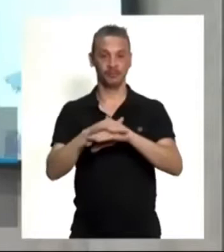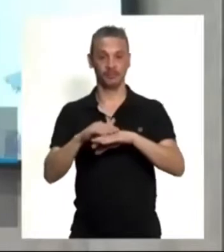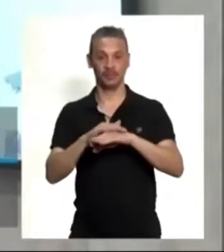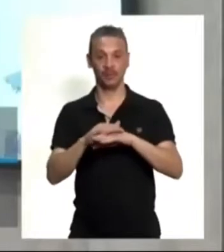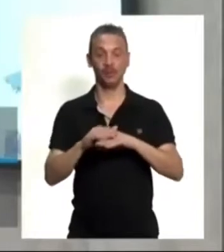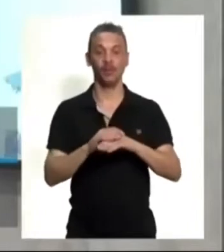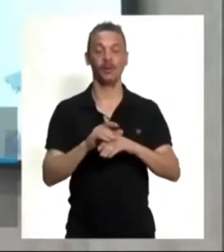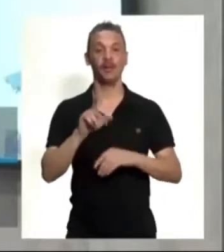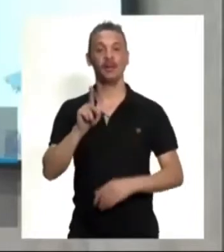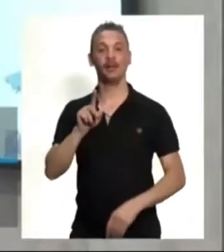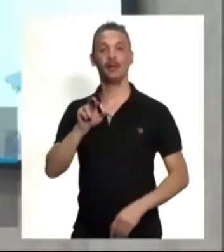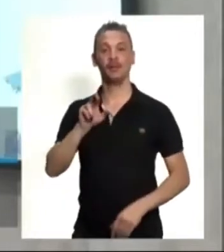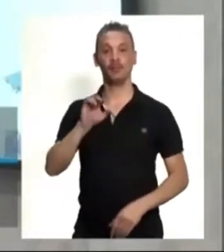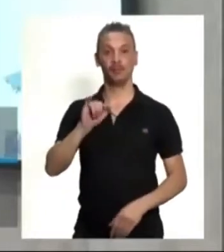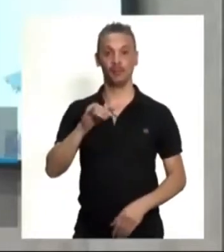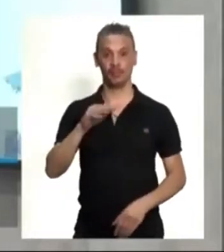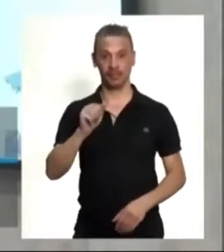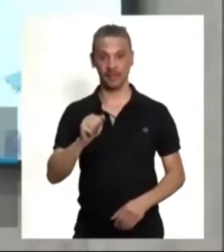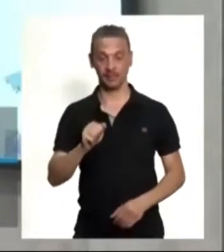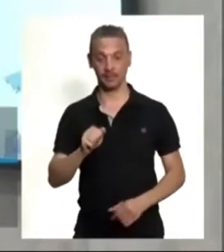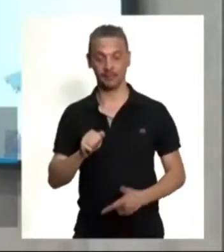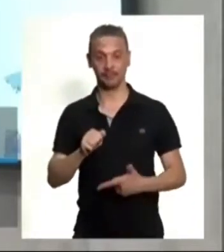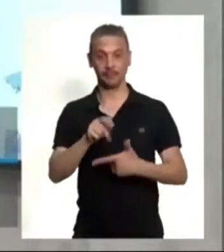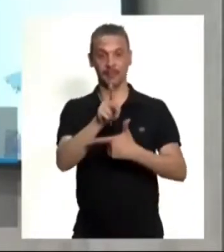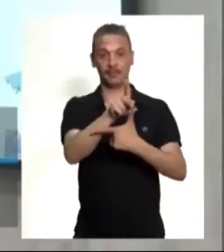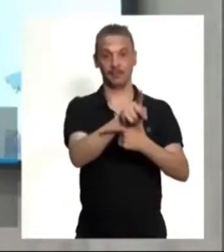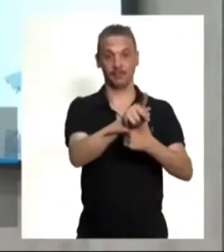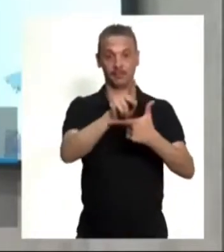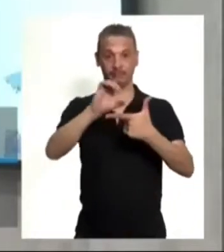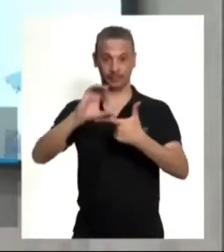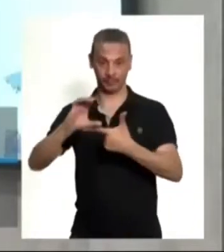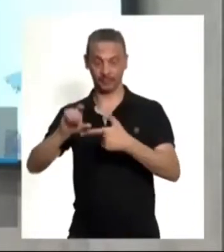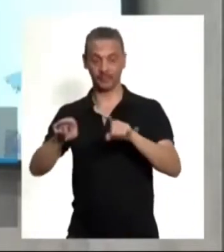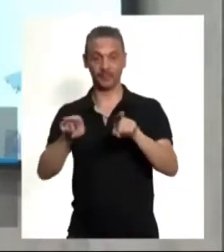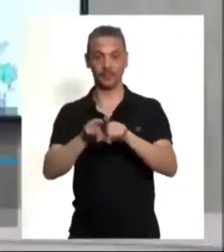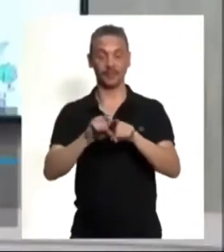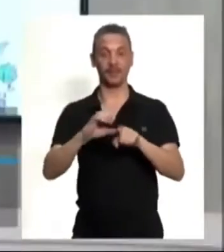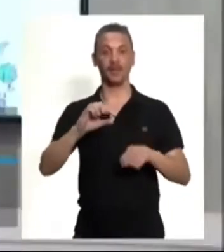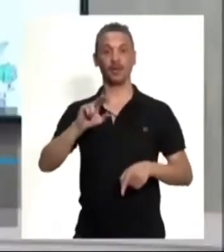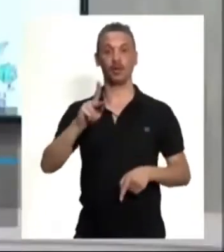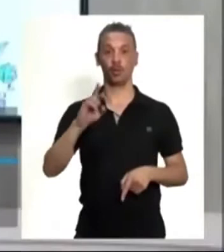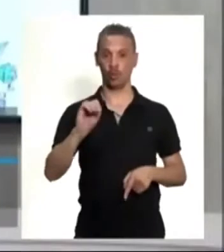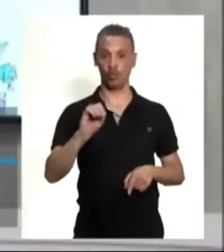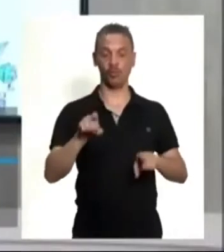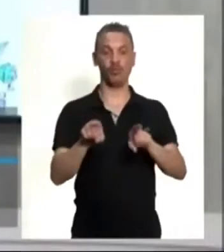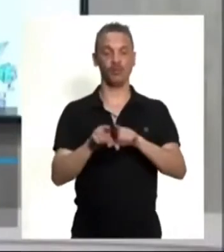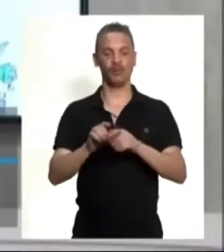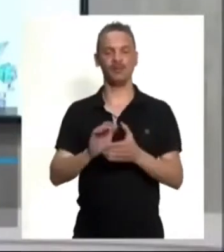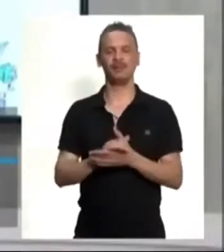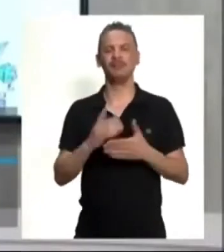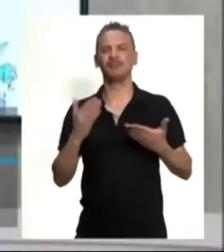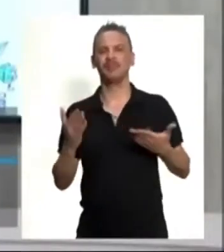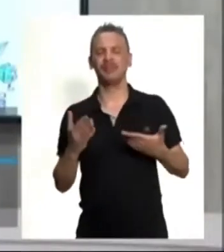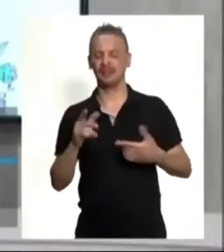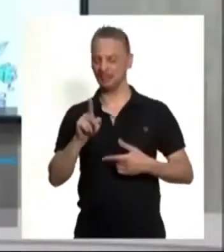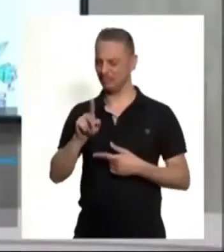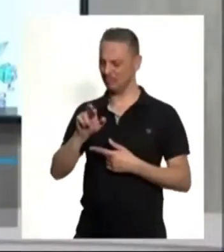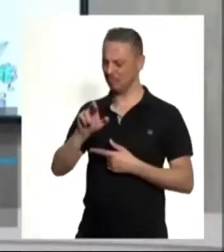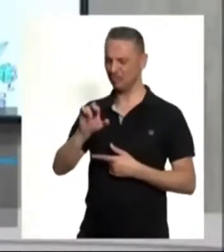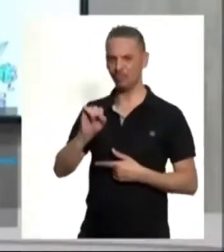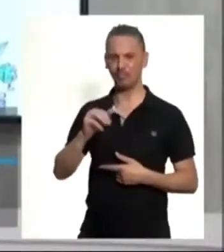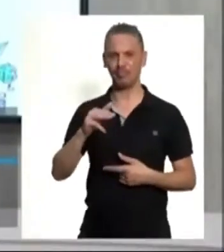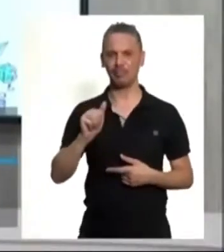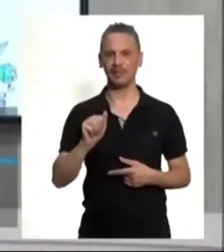prismas, paralelepípedos e cubos. Quando se fala prisma, não precisa ficar preocupado. O que é isso, Fradão? O que